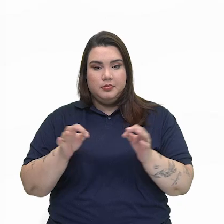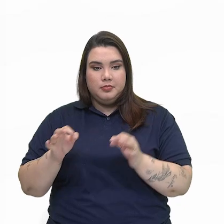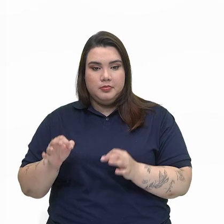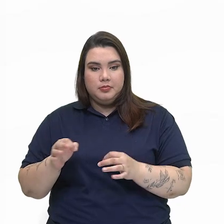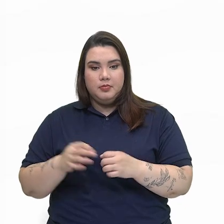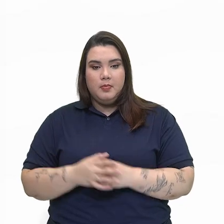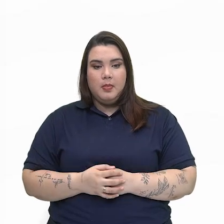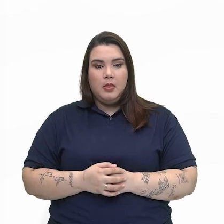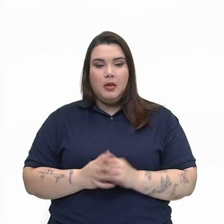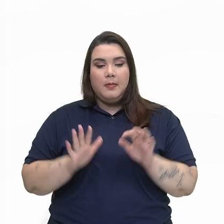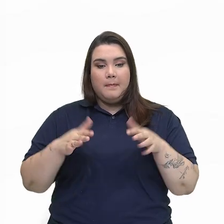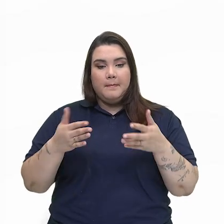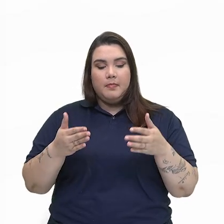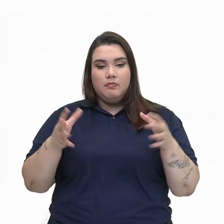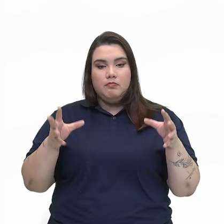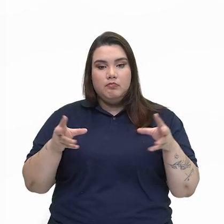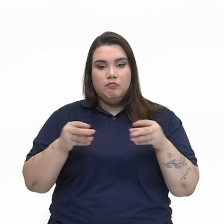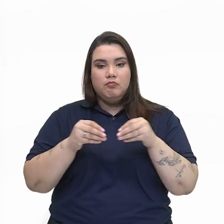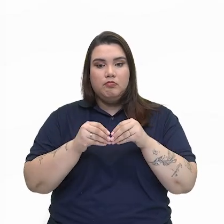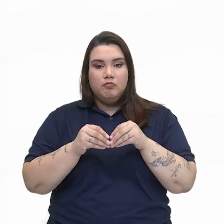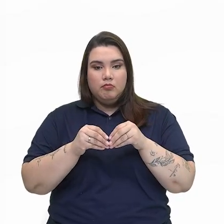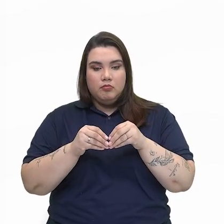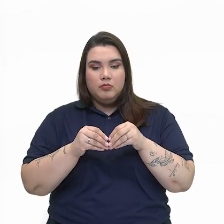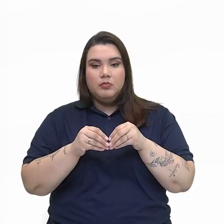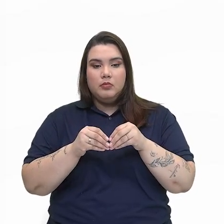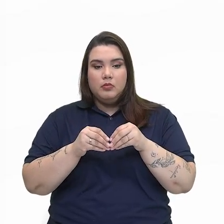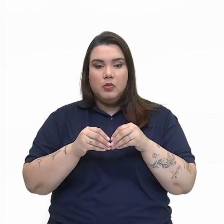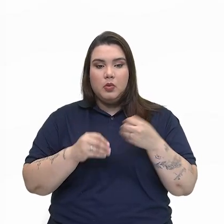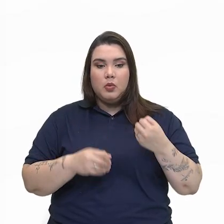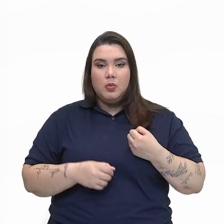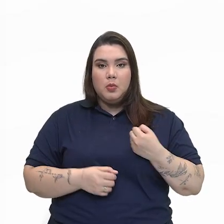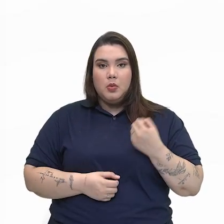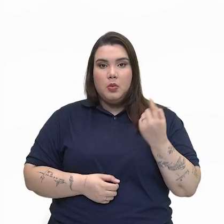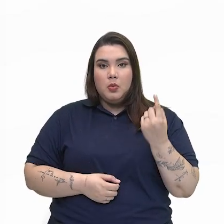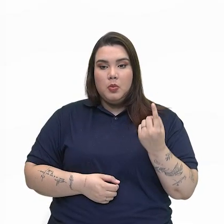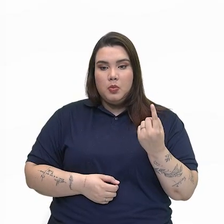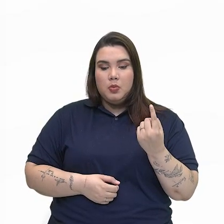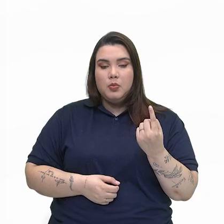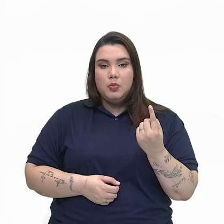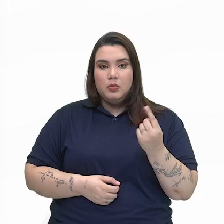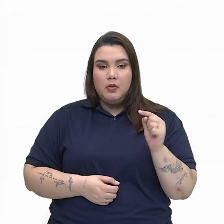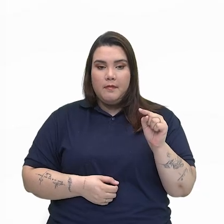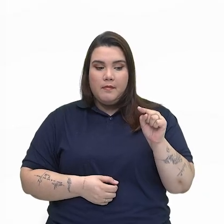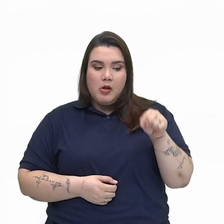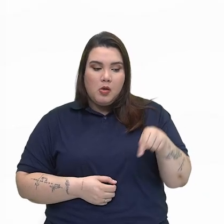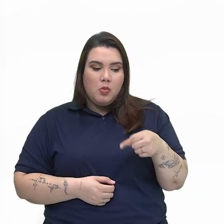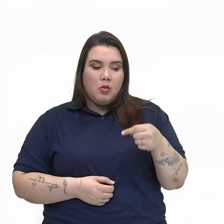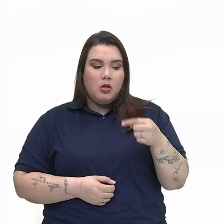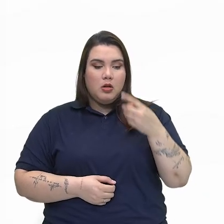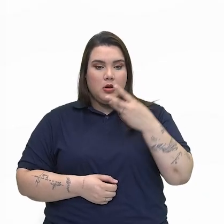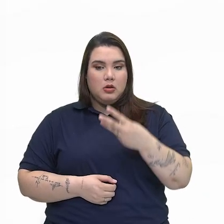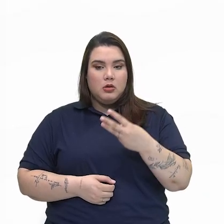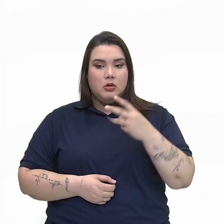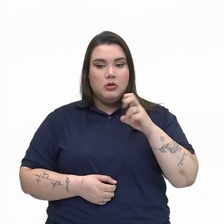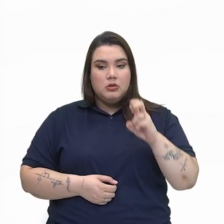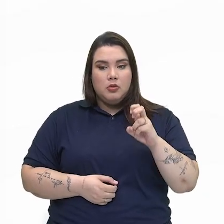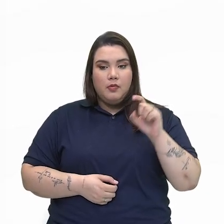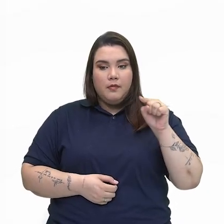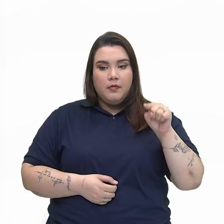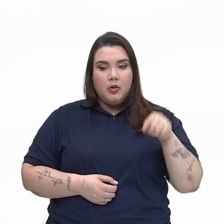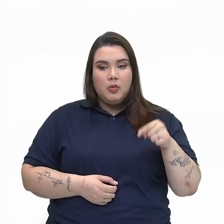Logo, é a casa dos décimos ocupada pelo algarismo 1. Olha só,